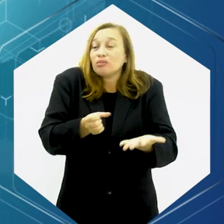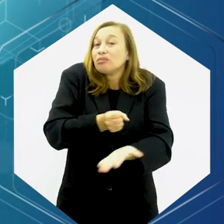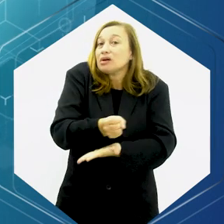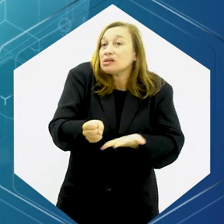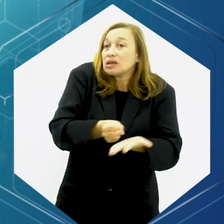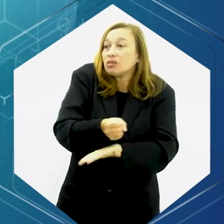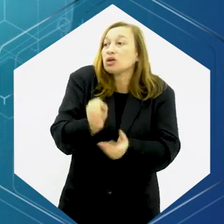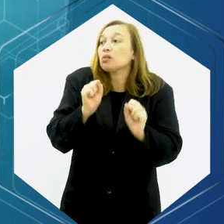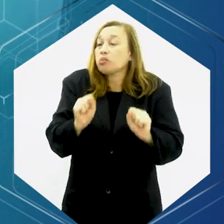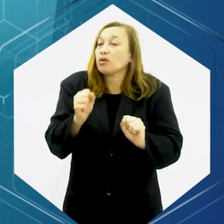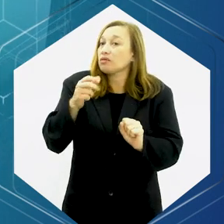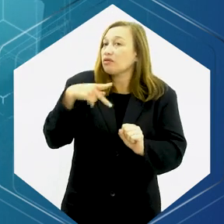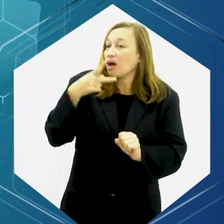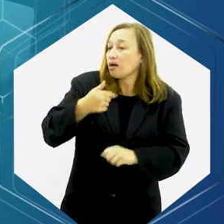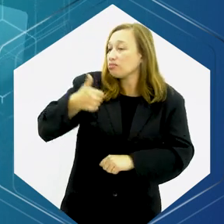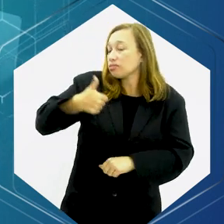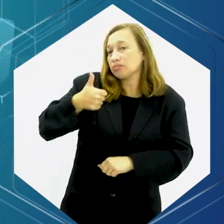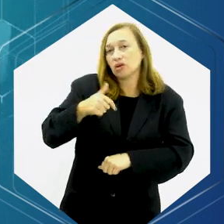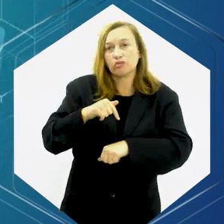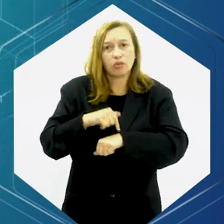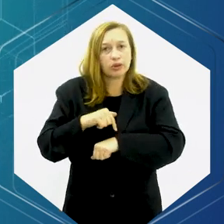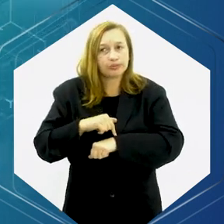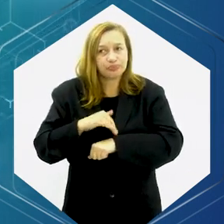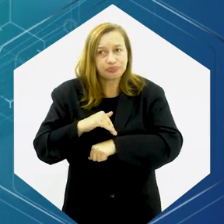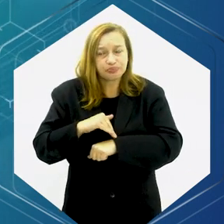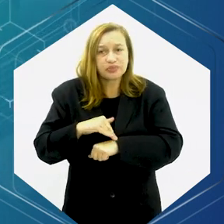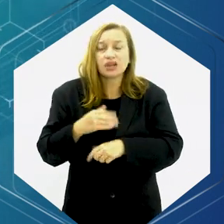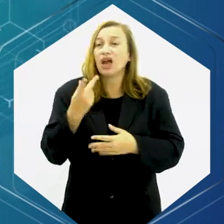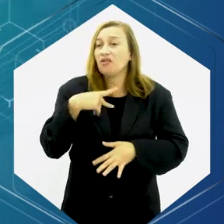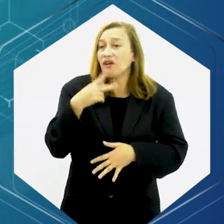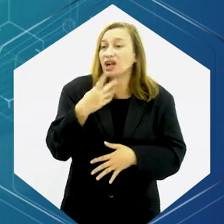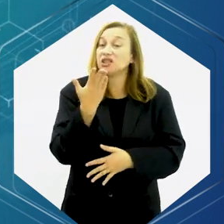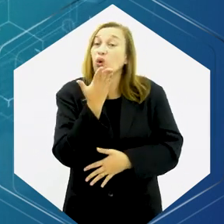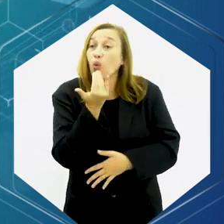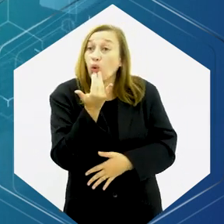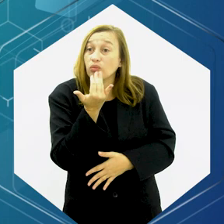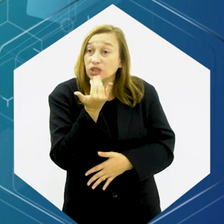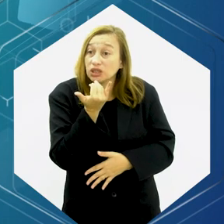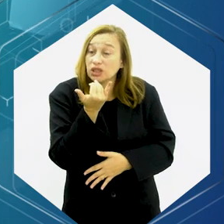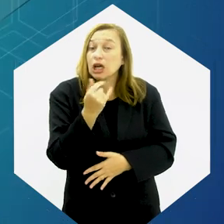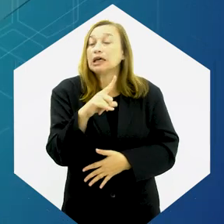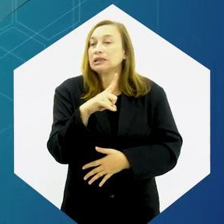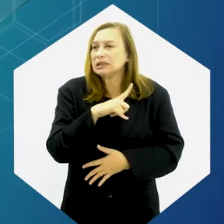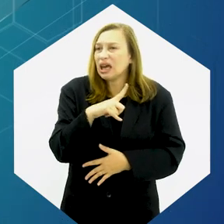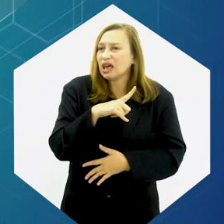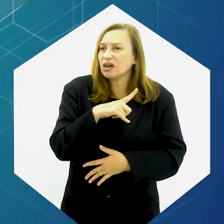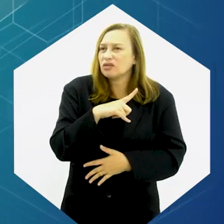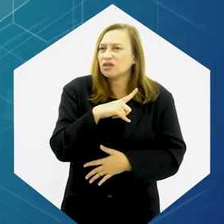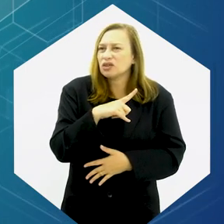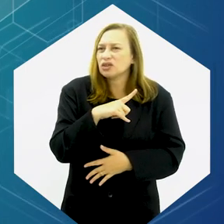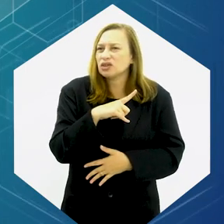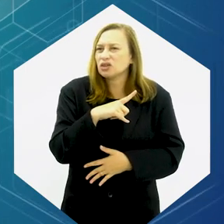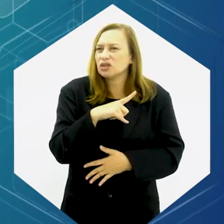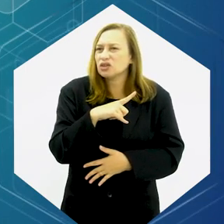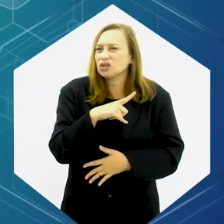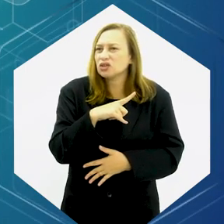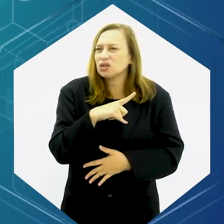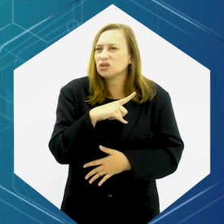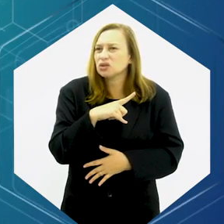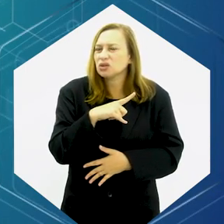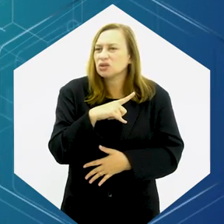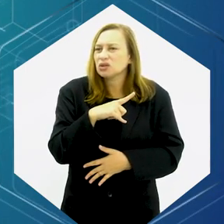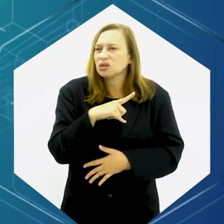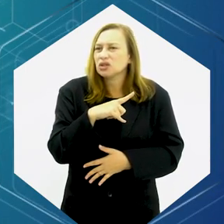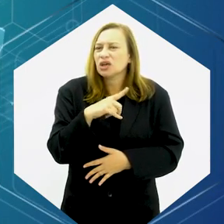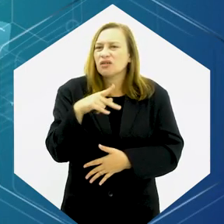basicamente o que a gente pode falar nesse primeiro momento falando da alimentação teve algum alguma um quesito